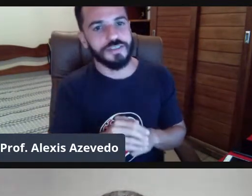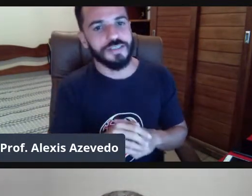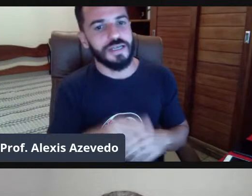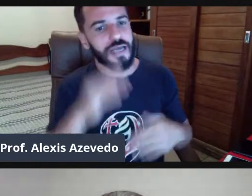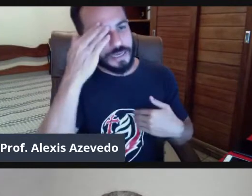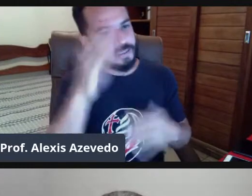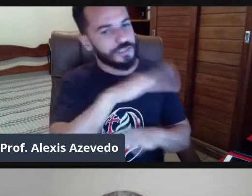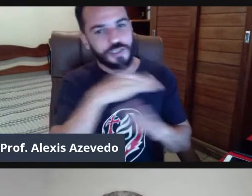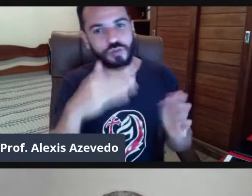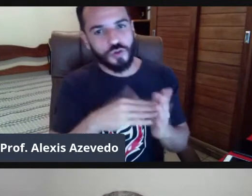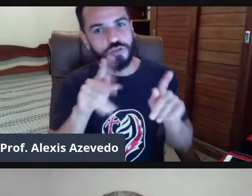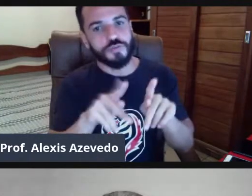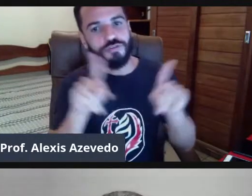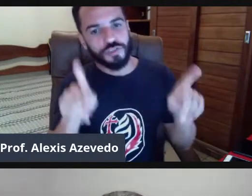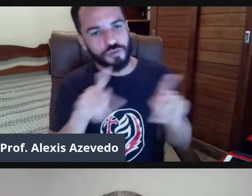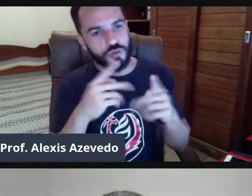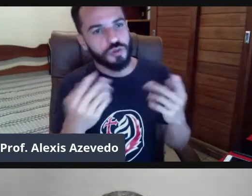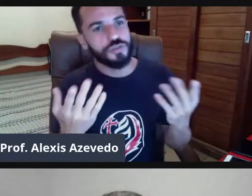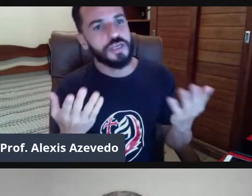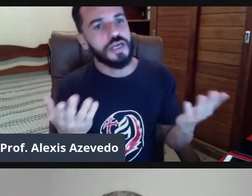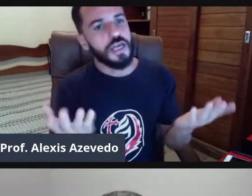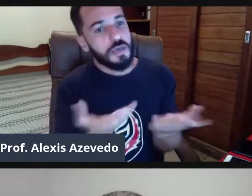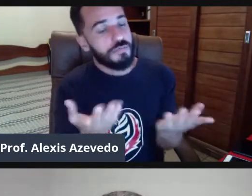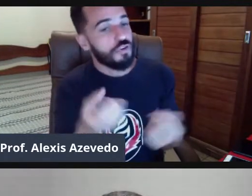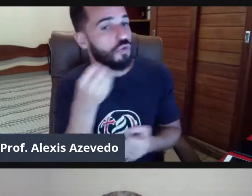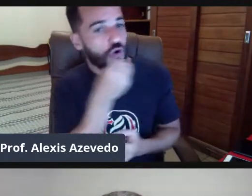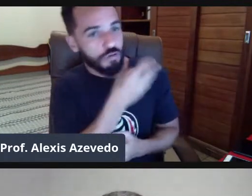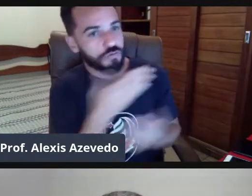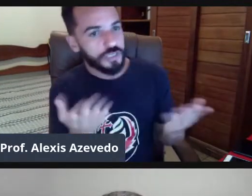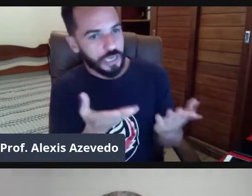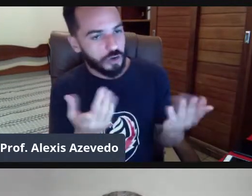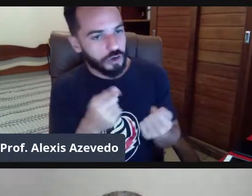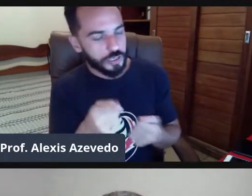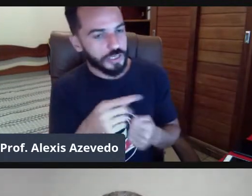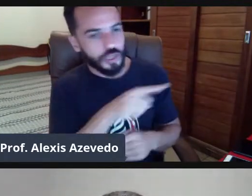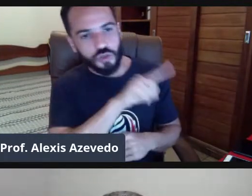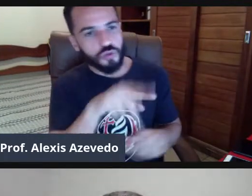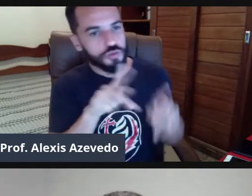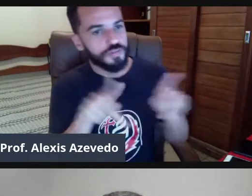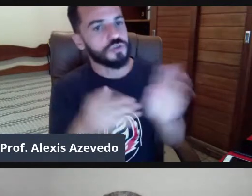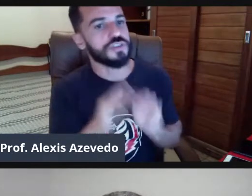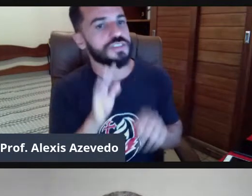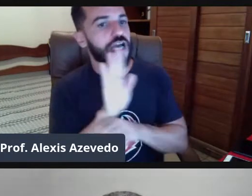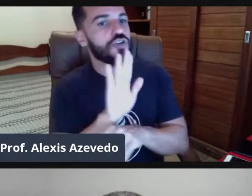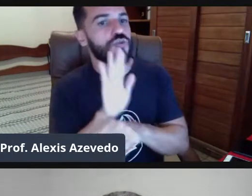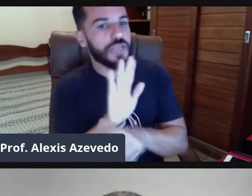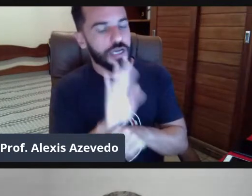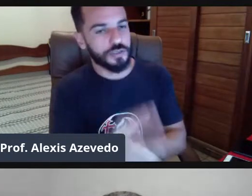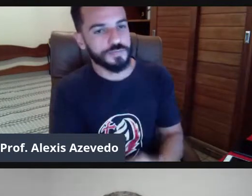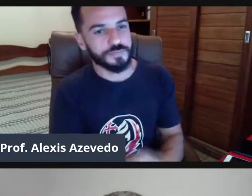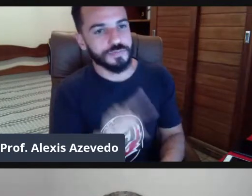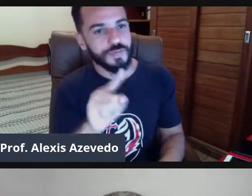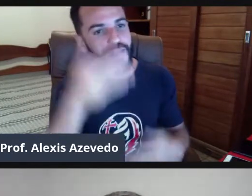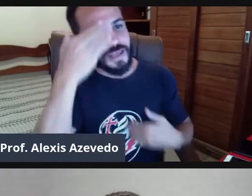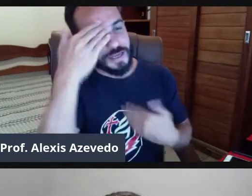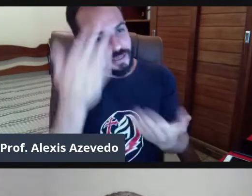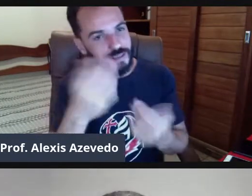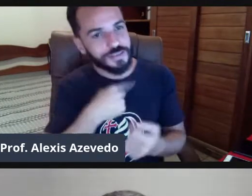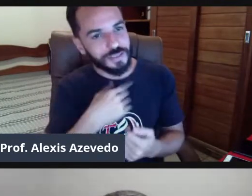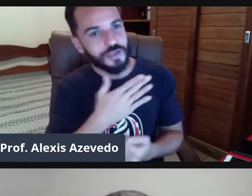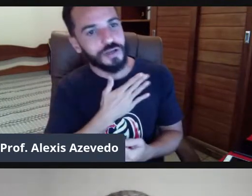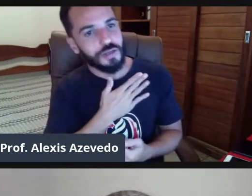fazendo esse espaço novo, né? Criando esse espaço novo de comunicação, em especial o Alexis, que